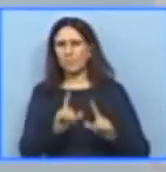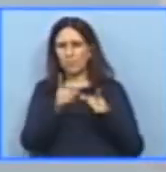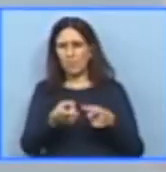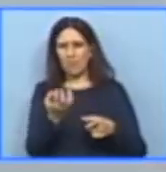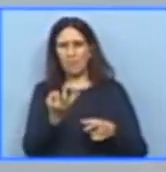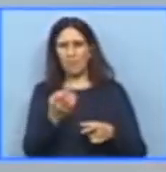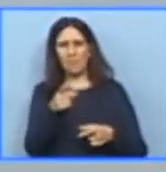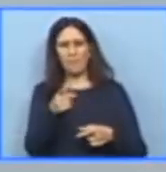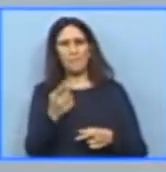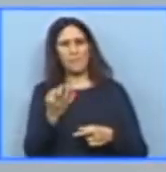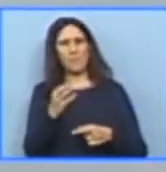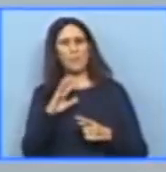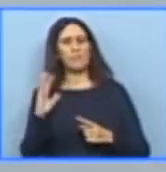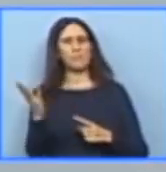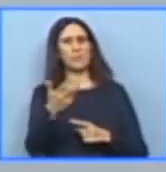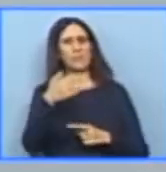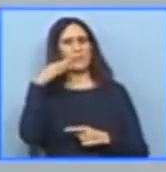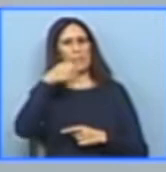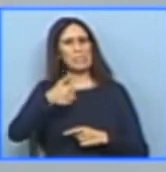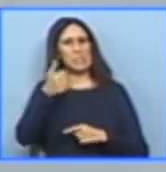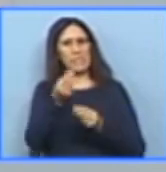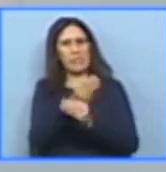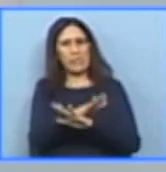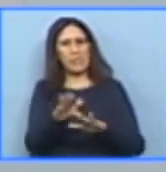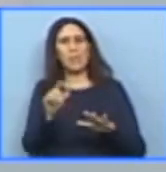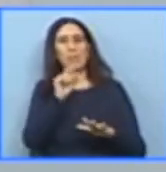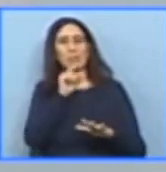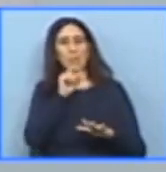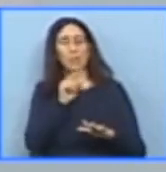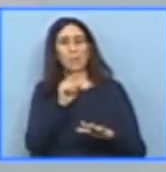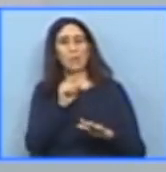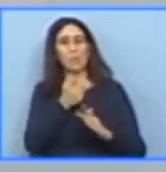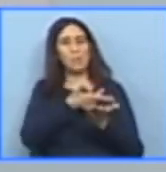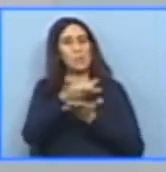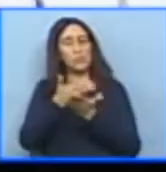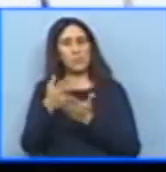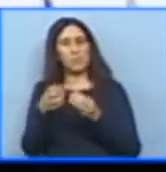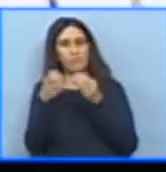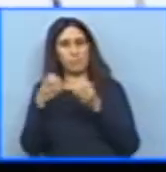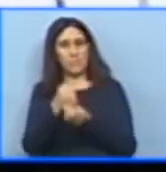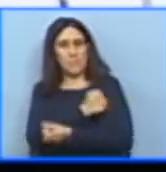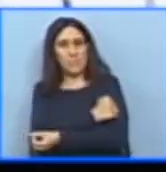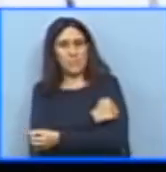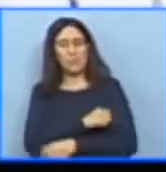passa o primeiro ambiente familiar por aquilo que as crianças são capazes de conviver em casa